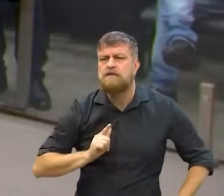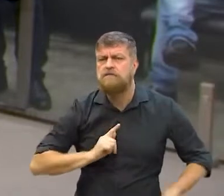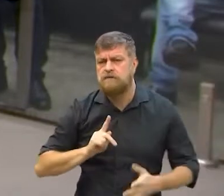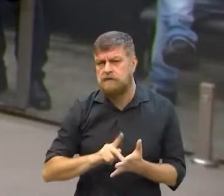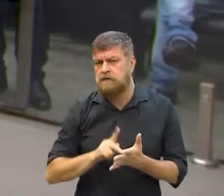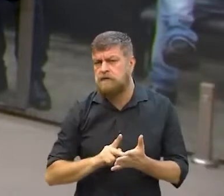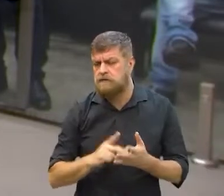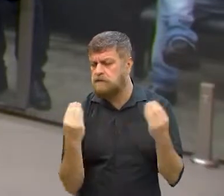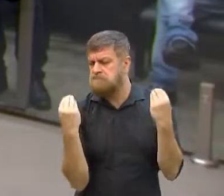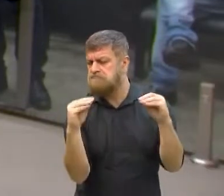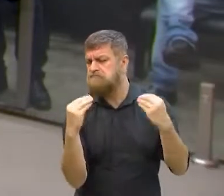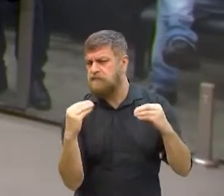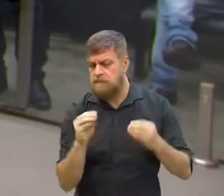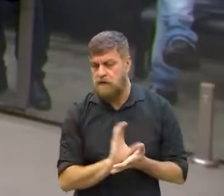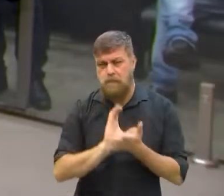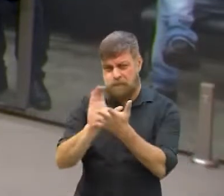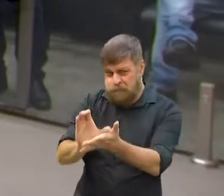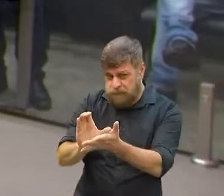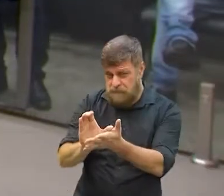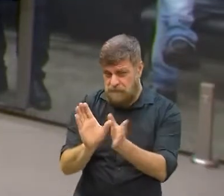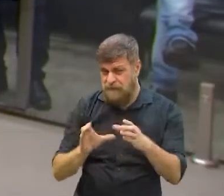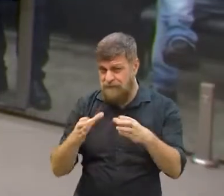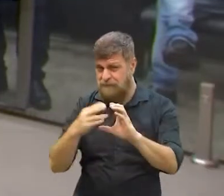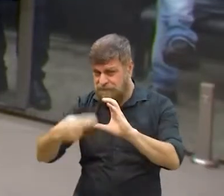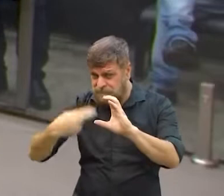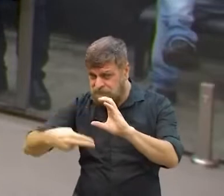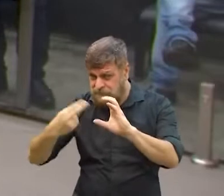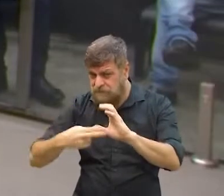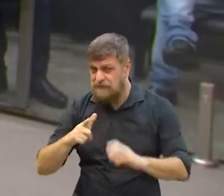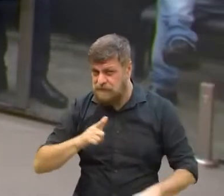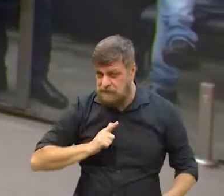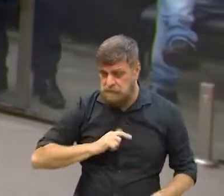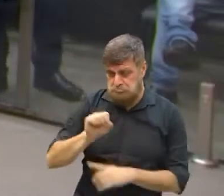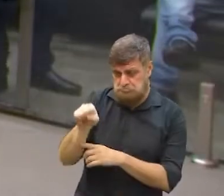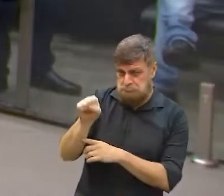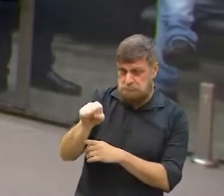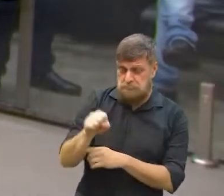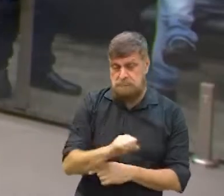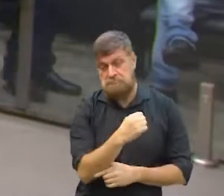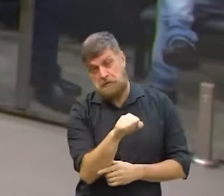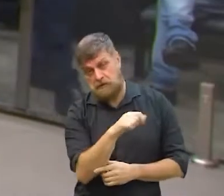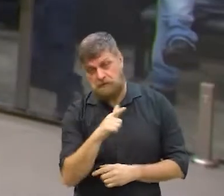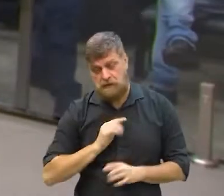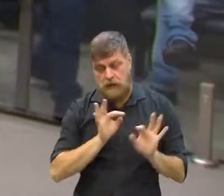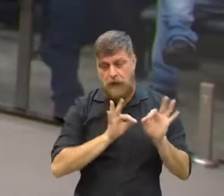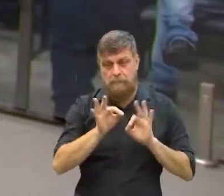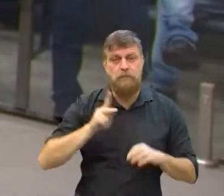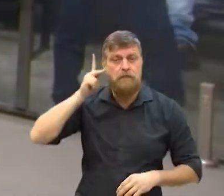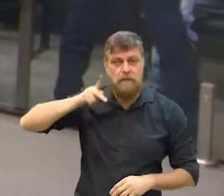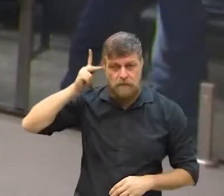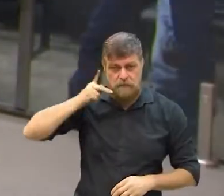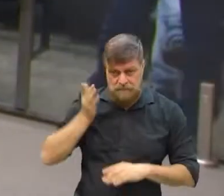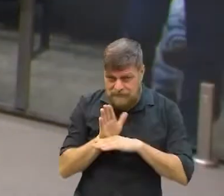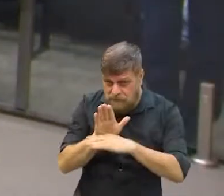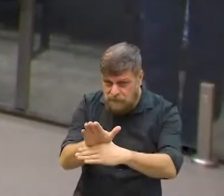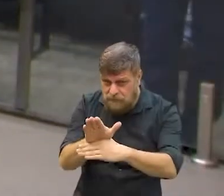né, apostando, investindo nesse segmento, se existe uma política pública de fato que está socorrendo os catadores nesse